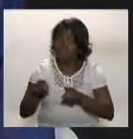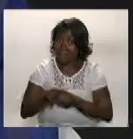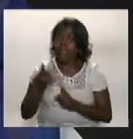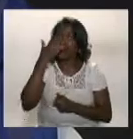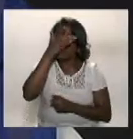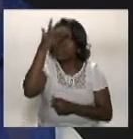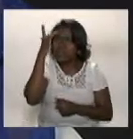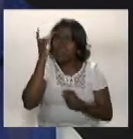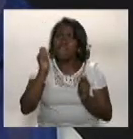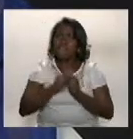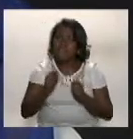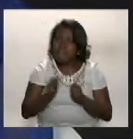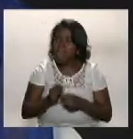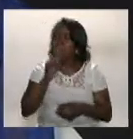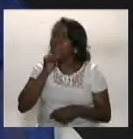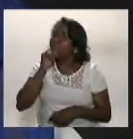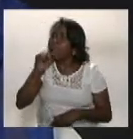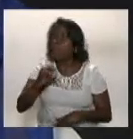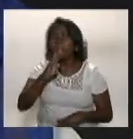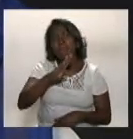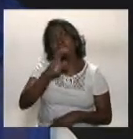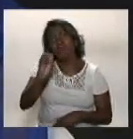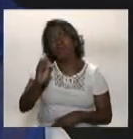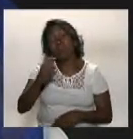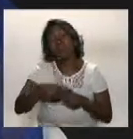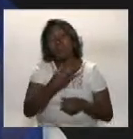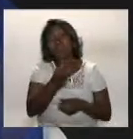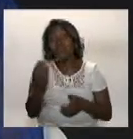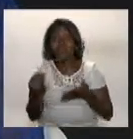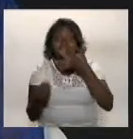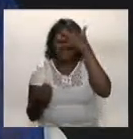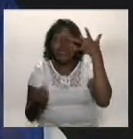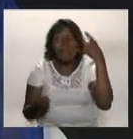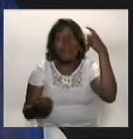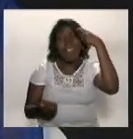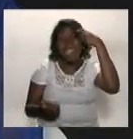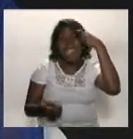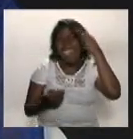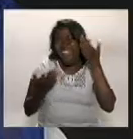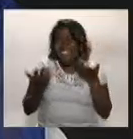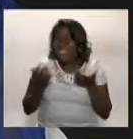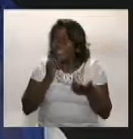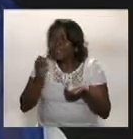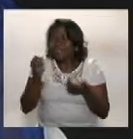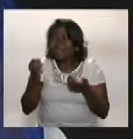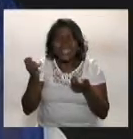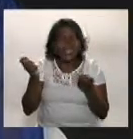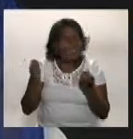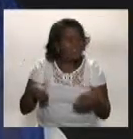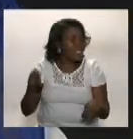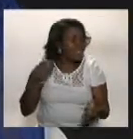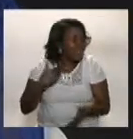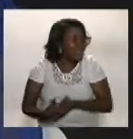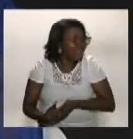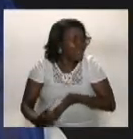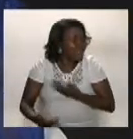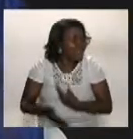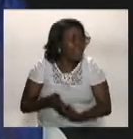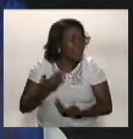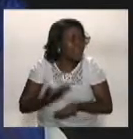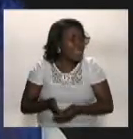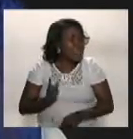as delegacias estão interligadas na mesma rede de informática. Então, se eu chegar na delegacia e dizer, olha, a minha bicicleta é